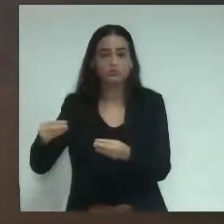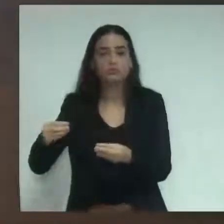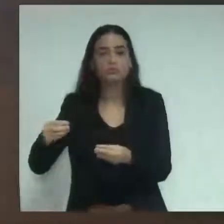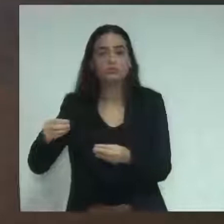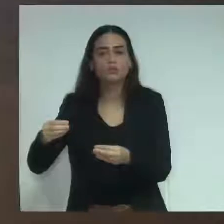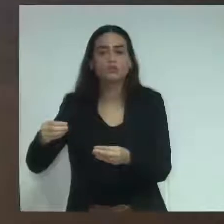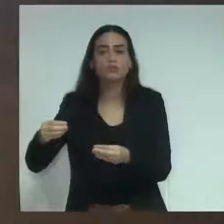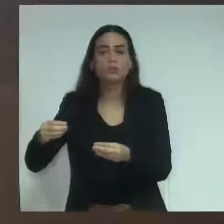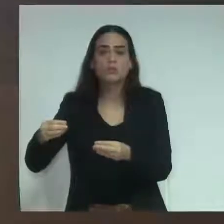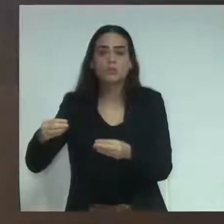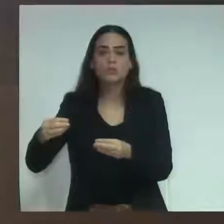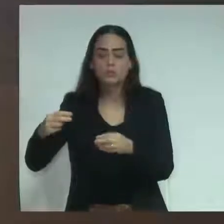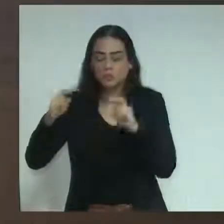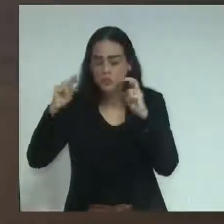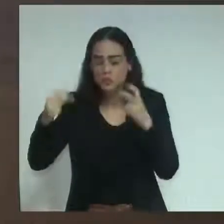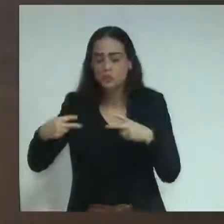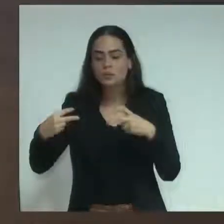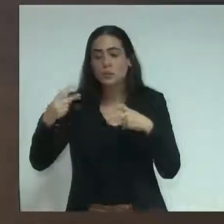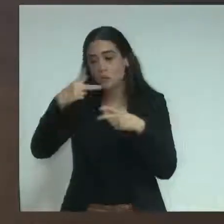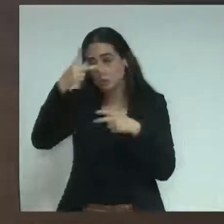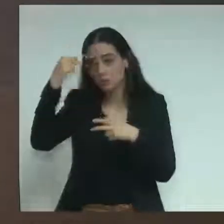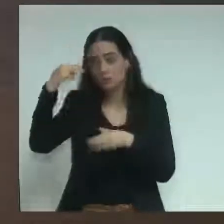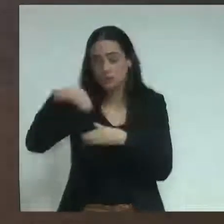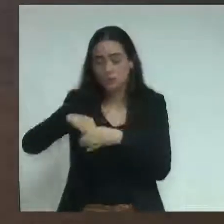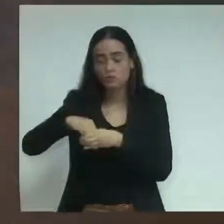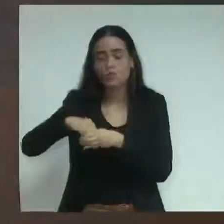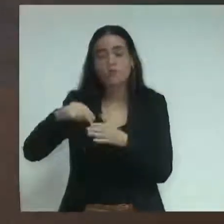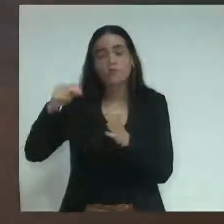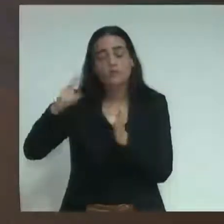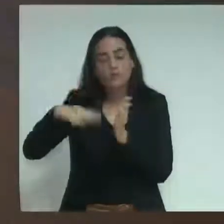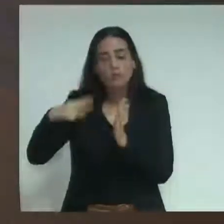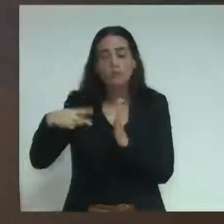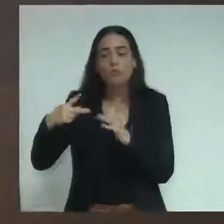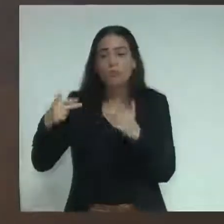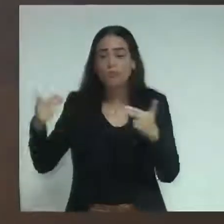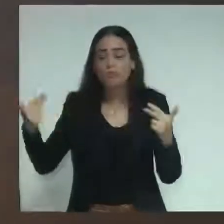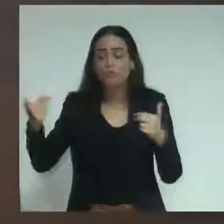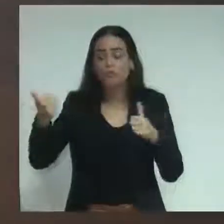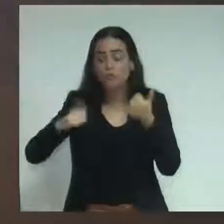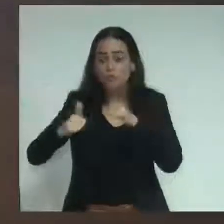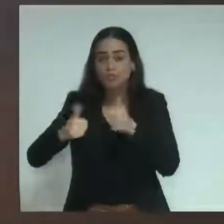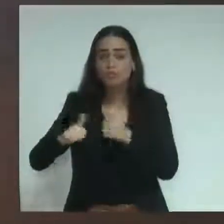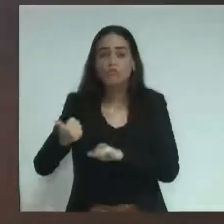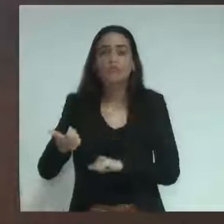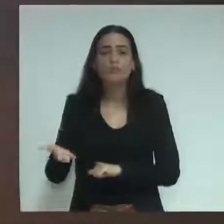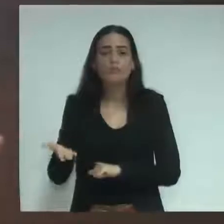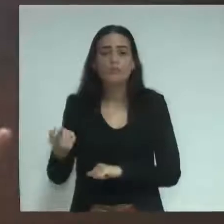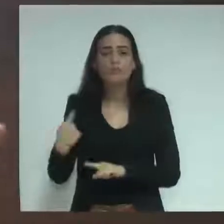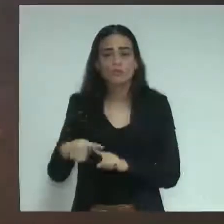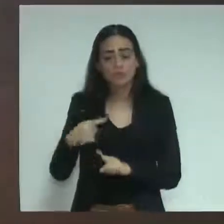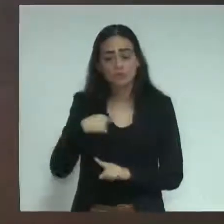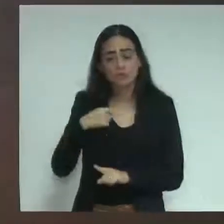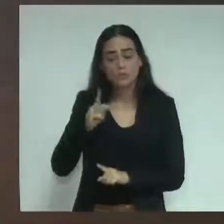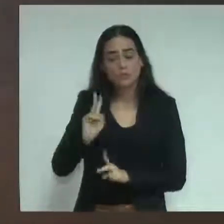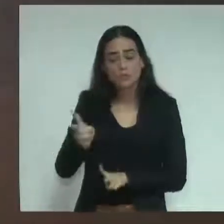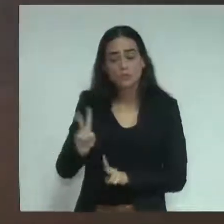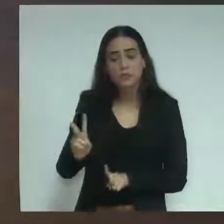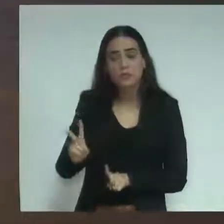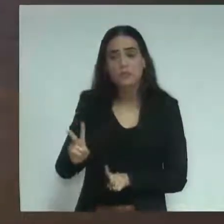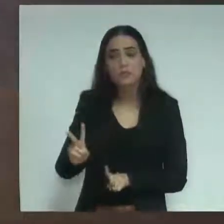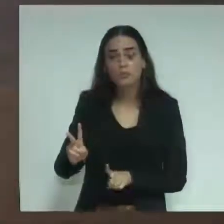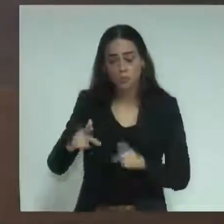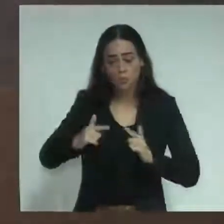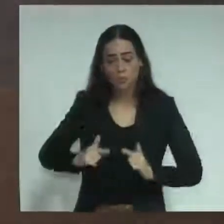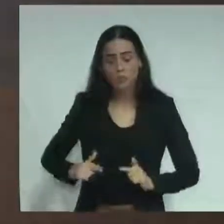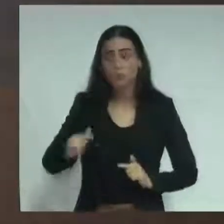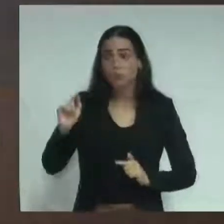eu sou testemunha, eu sou um cara muito justo, ou tento ser o mais justo possível, não é? Nem sempre a gente consegue ver todos os lados. Eu vejo